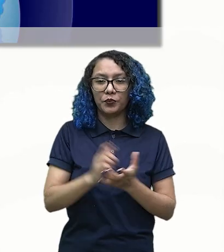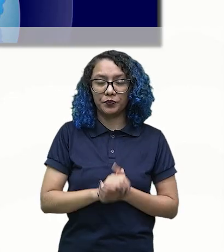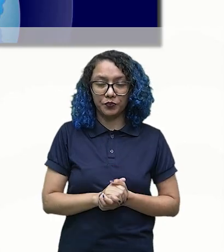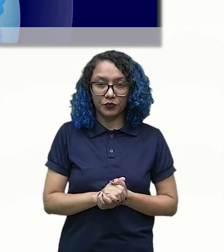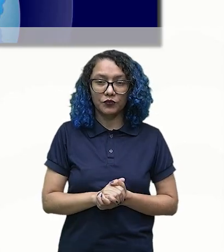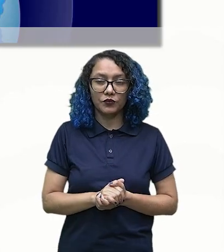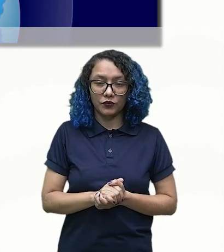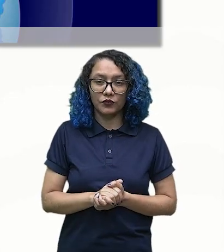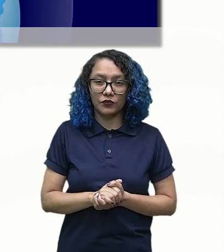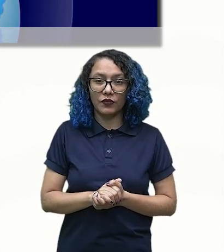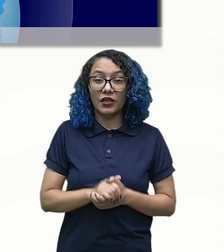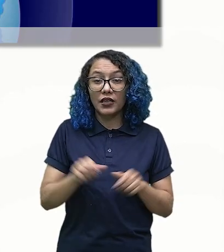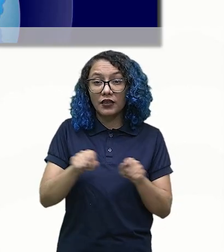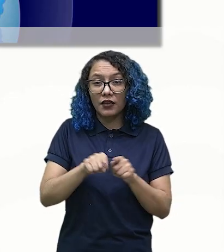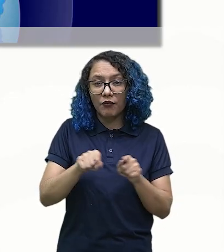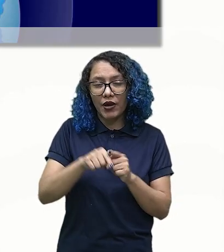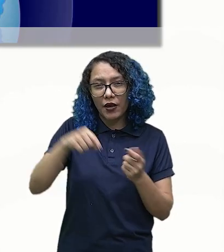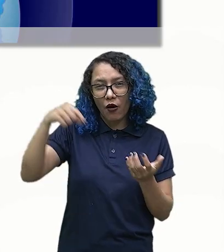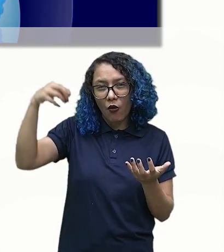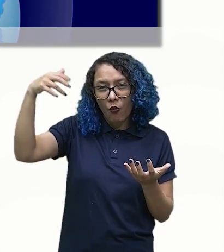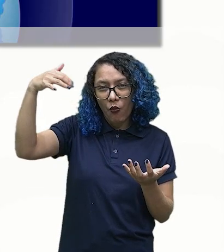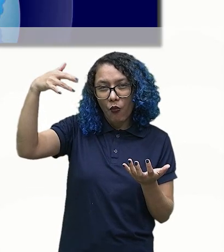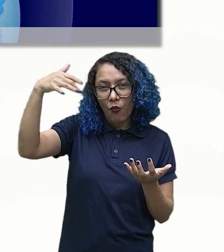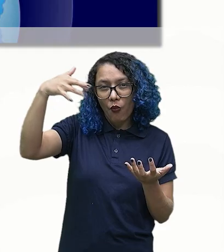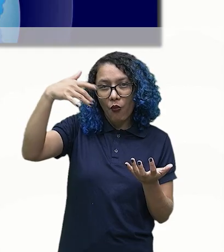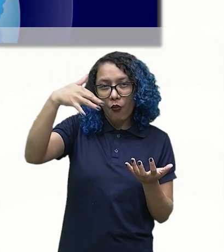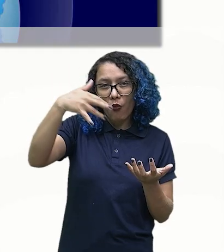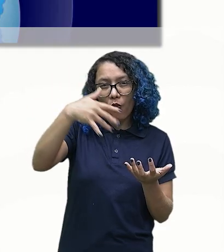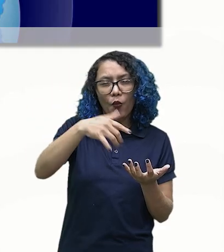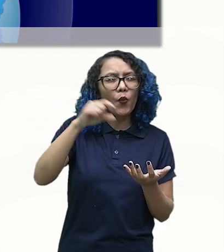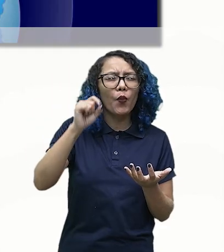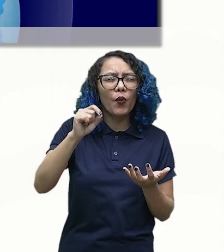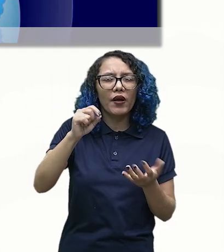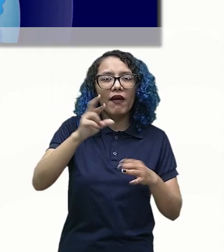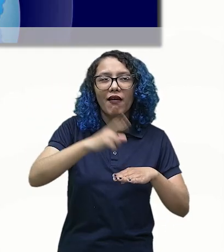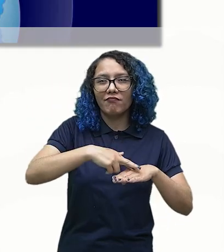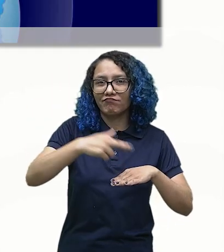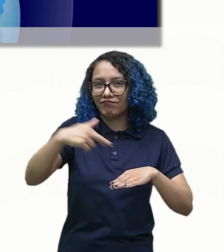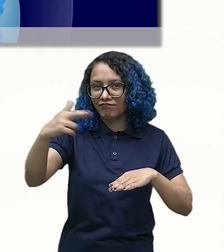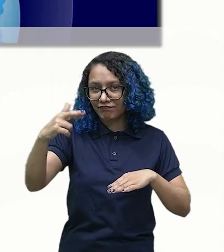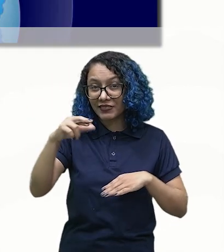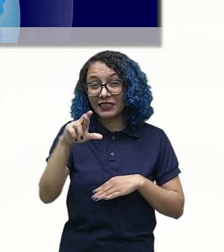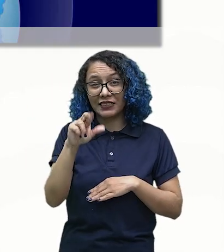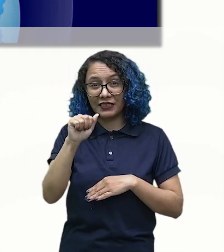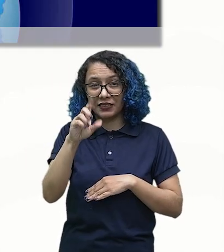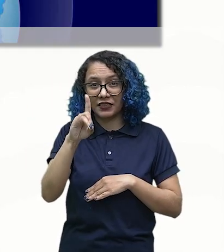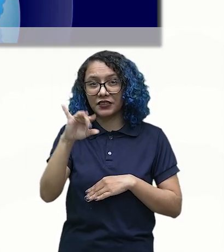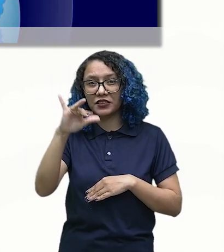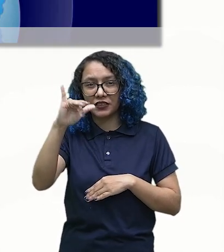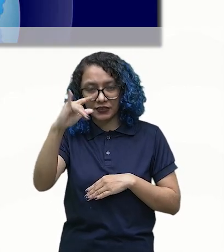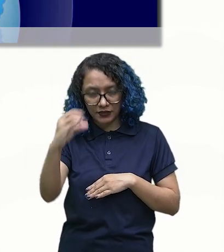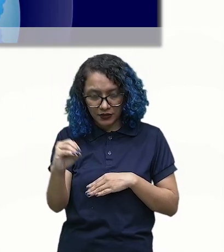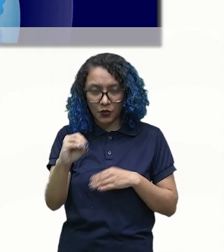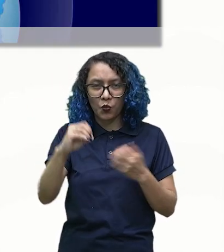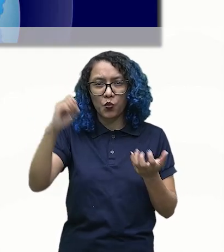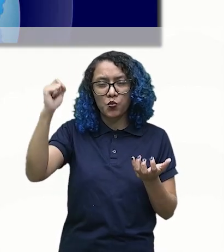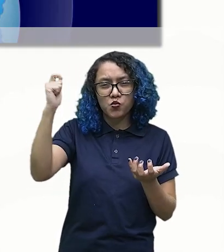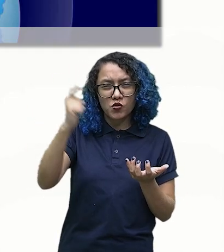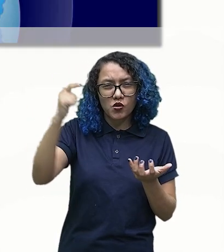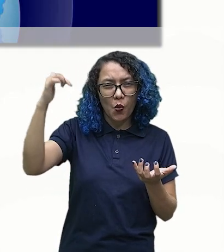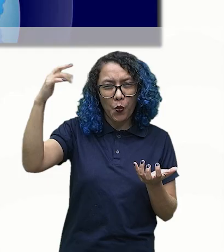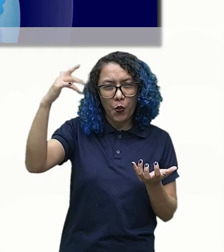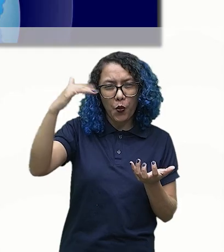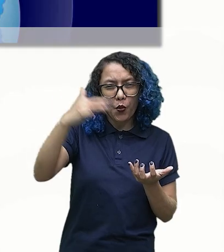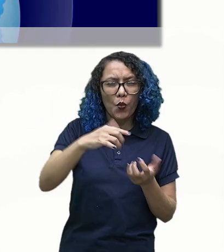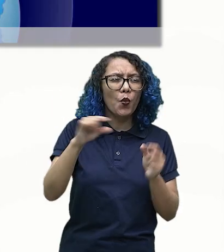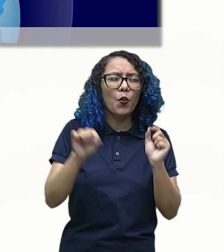o Sol, vejam vocês, e que a partir do Sol, percebam as setas, ele está emitindo o que nós chamamos de radiação. E